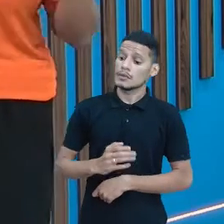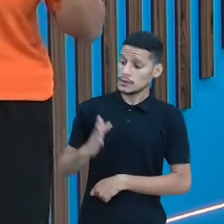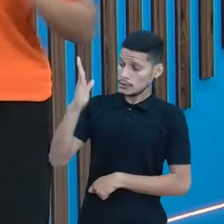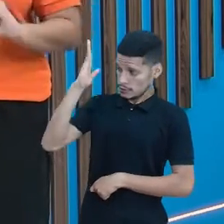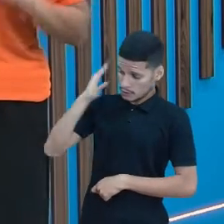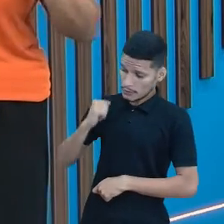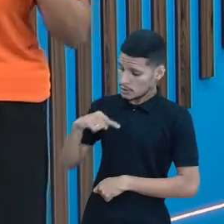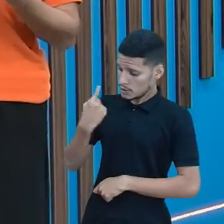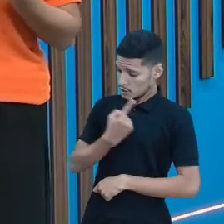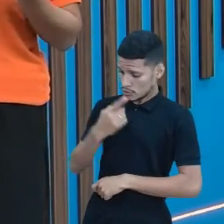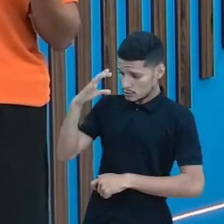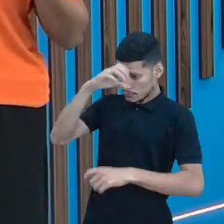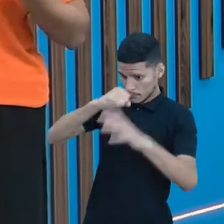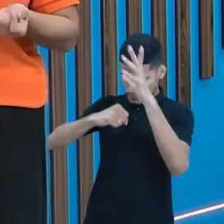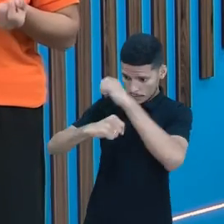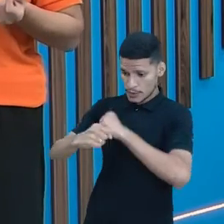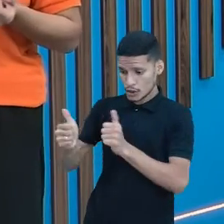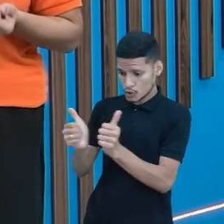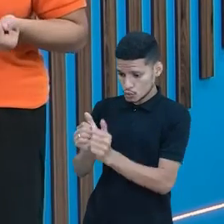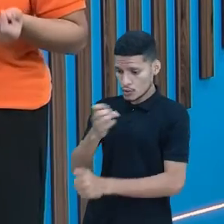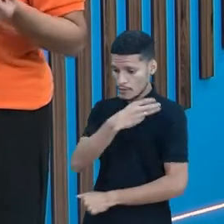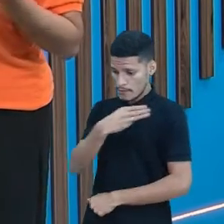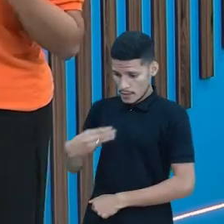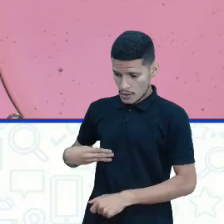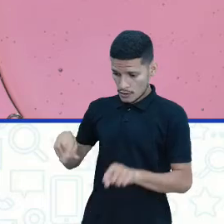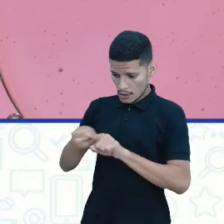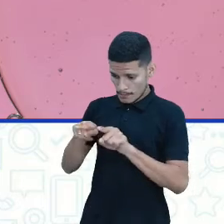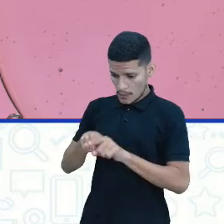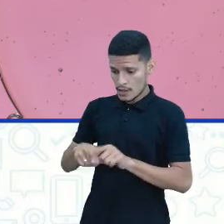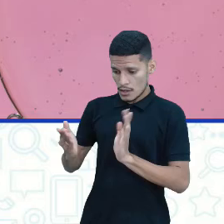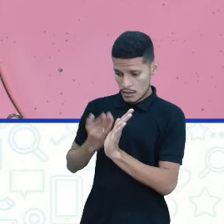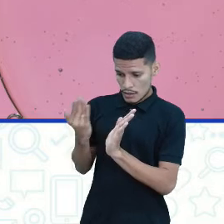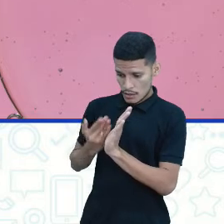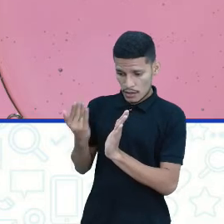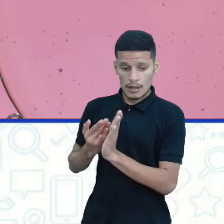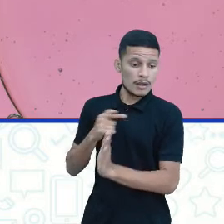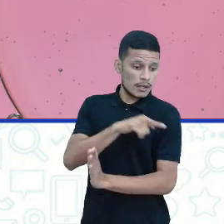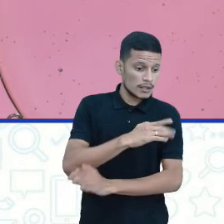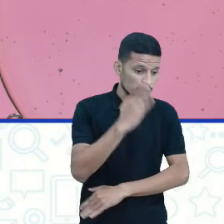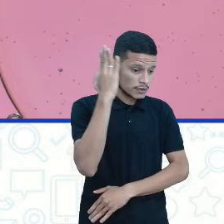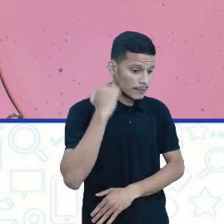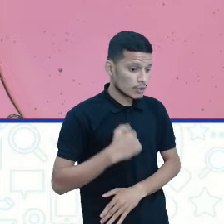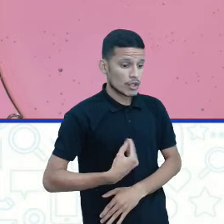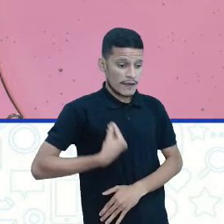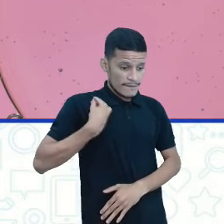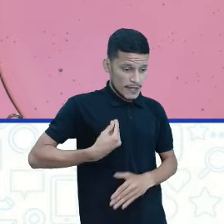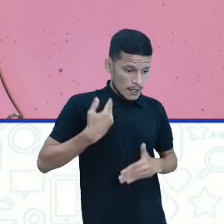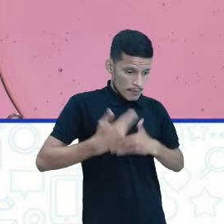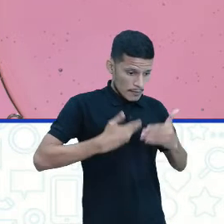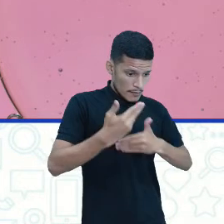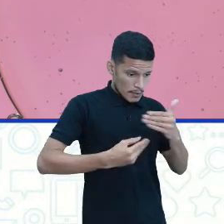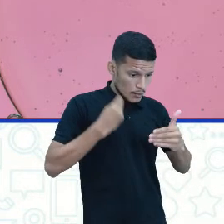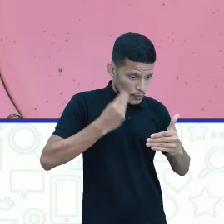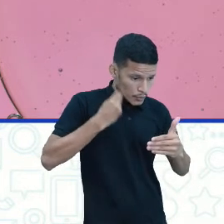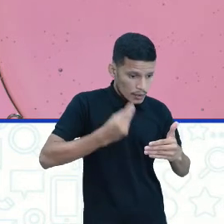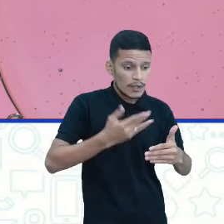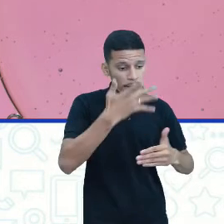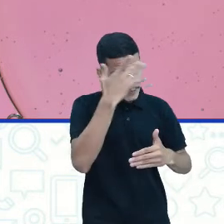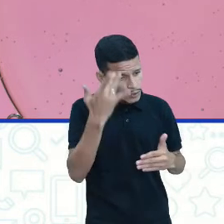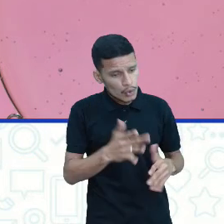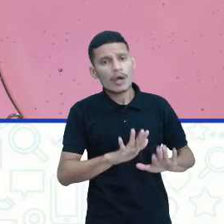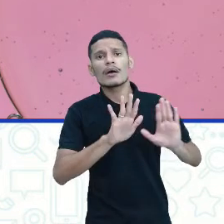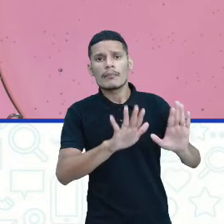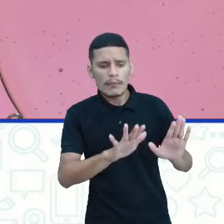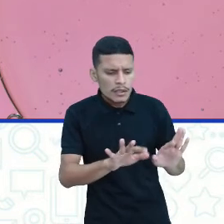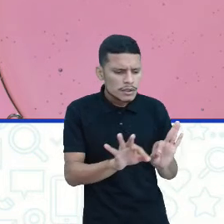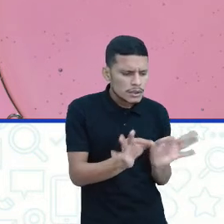a gente aprende com os mestres e os livros. A sabedoria aprende é com a vida e com os humildes. Então, o